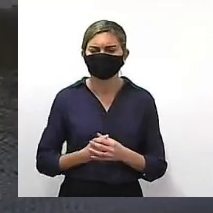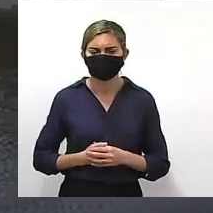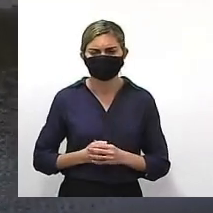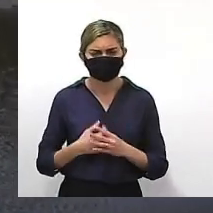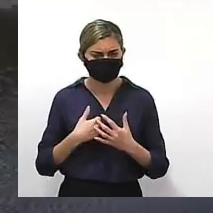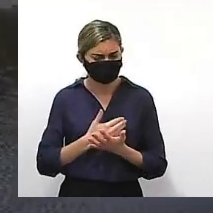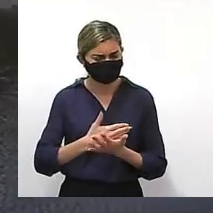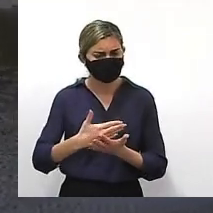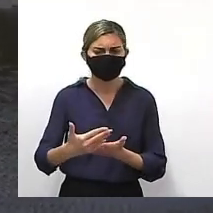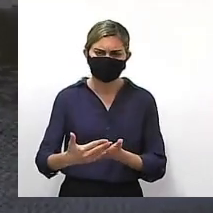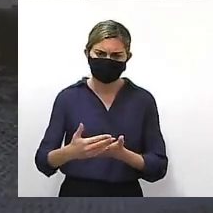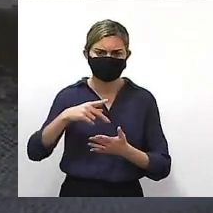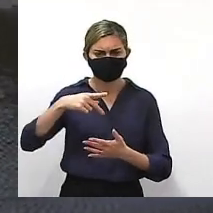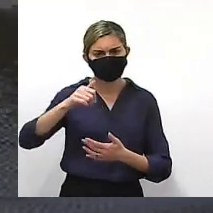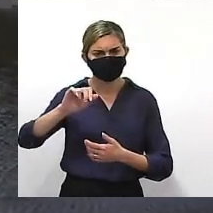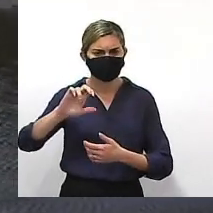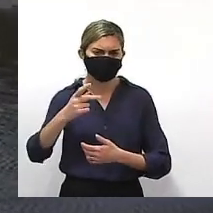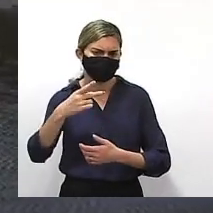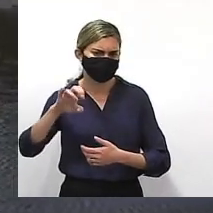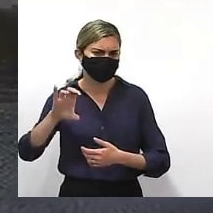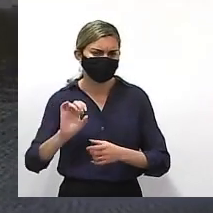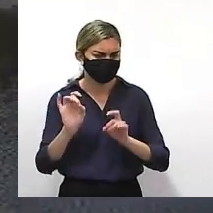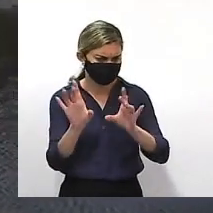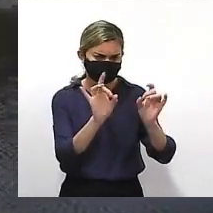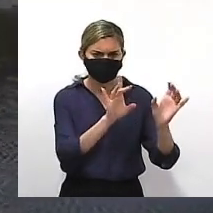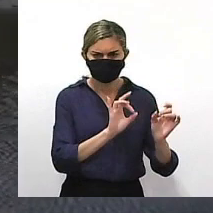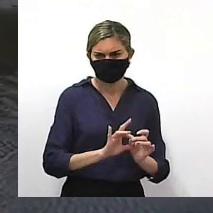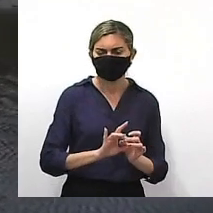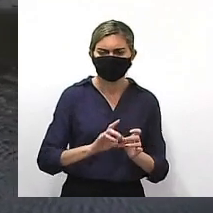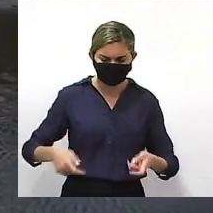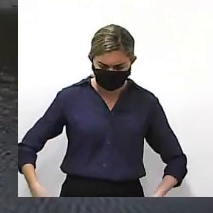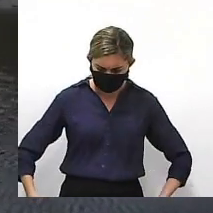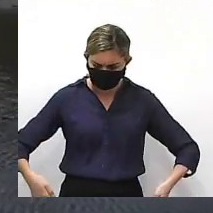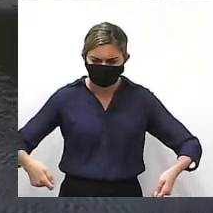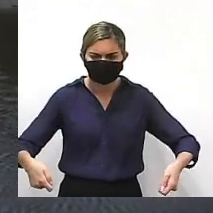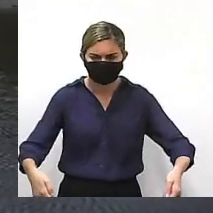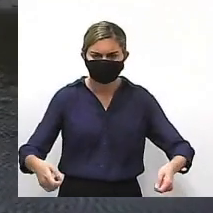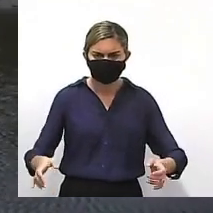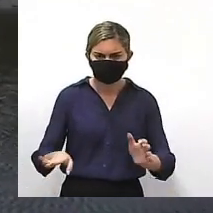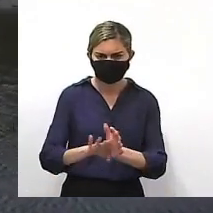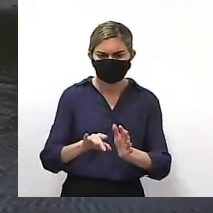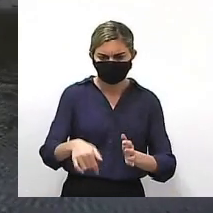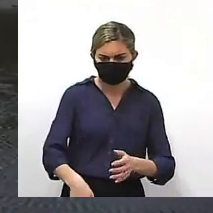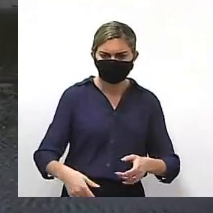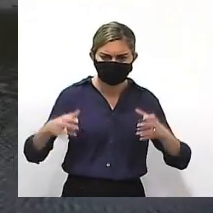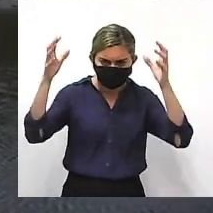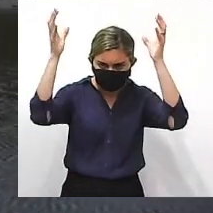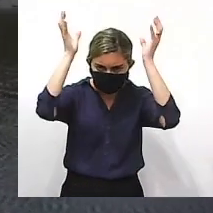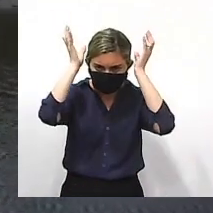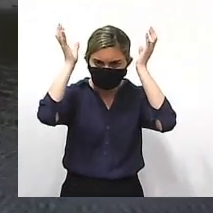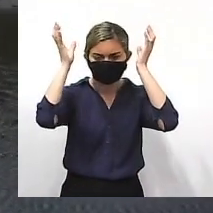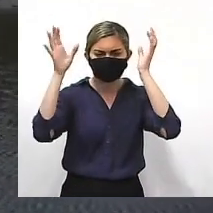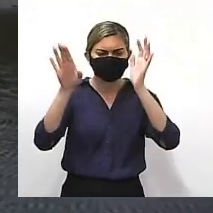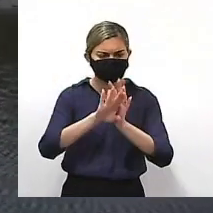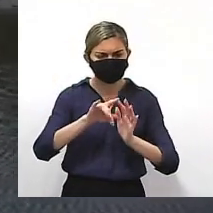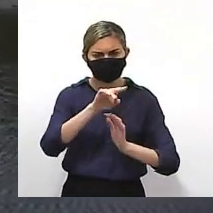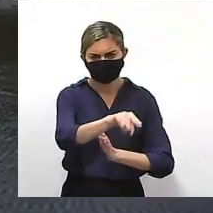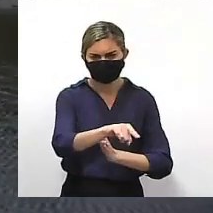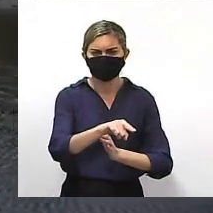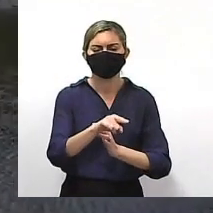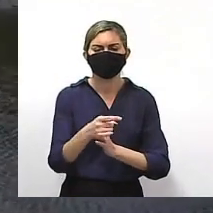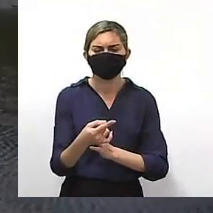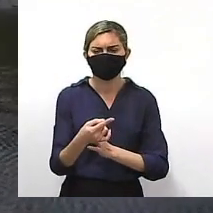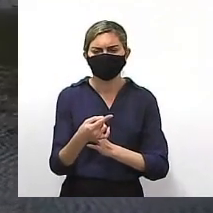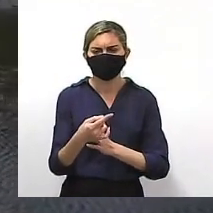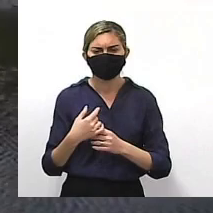Eu comecei no Pacheco, vendia nos Pacheco, nas portas, com carro de mão. Saía daqui com o balde na cabeça, chegava lá, Adalberto, que é um